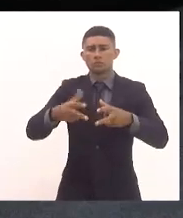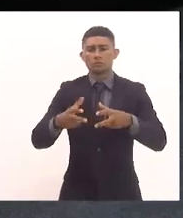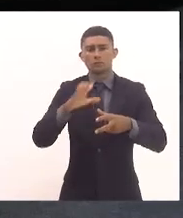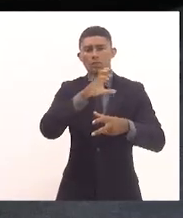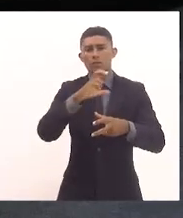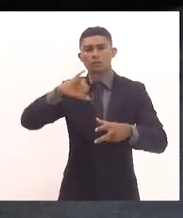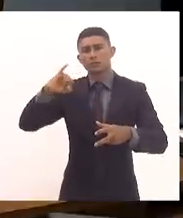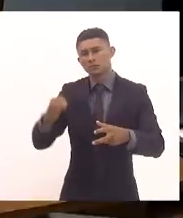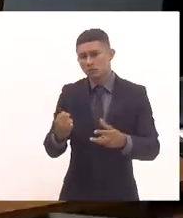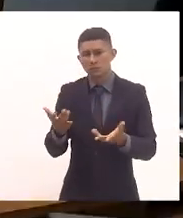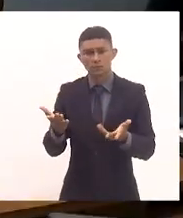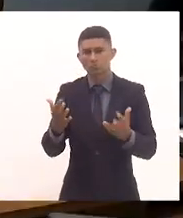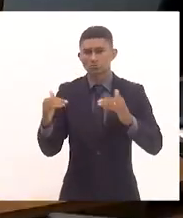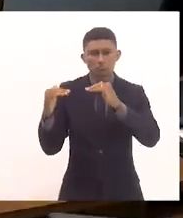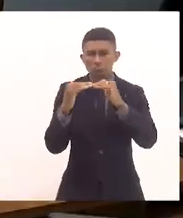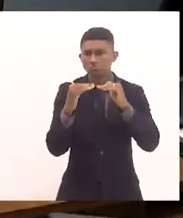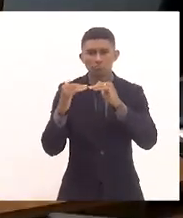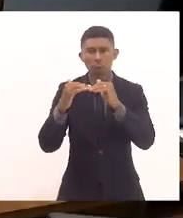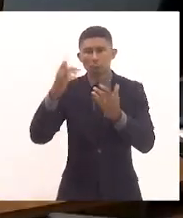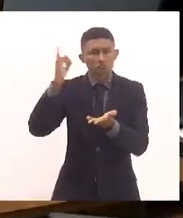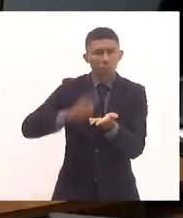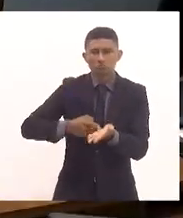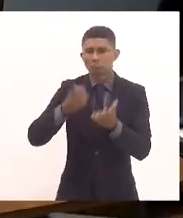me cabe.